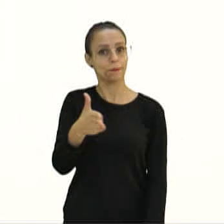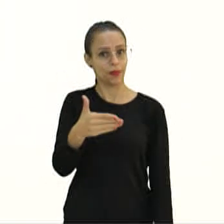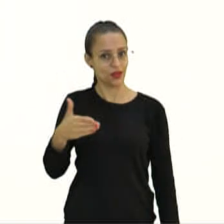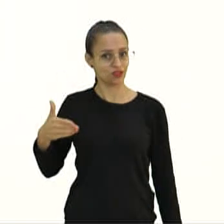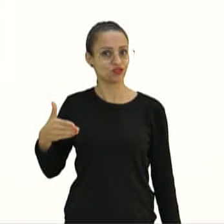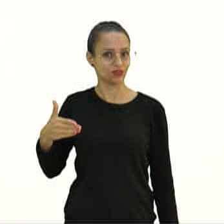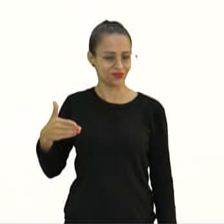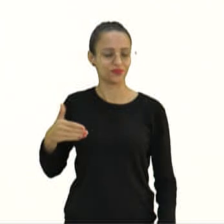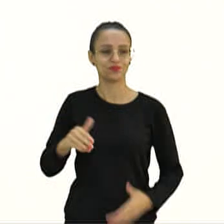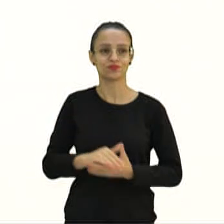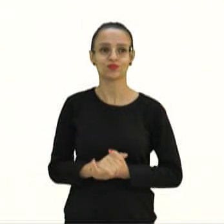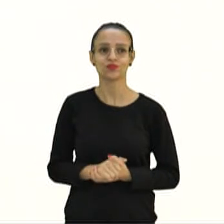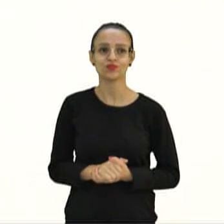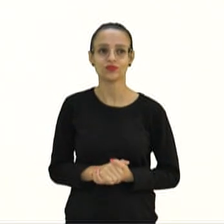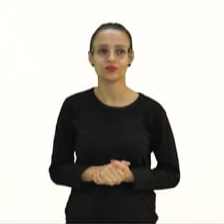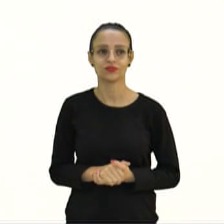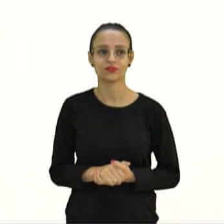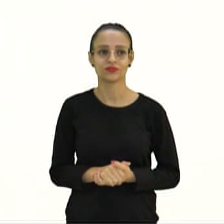por exemplo.